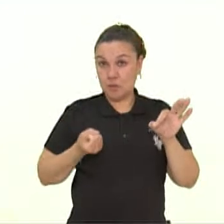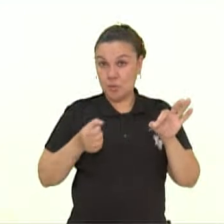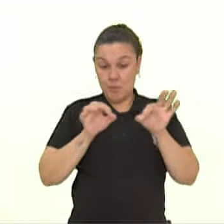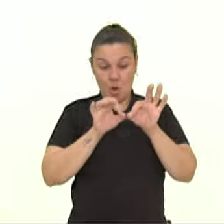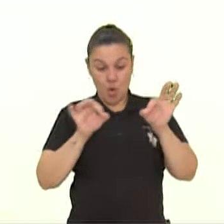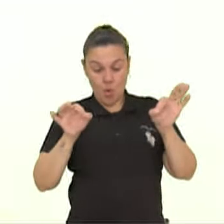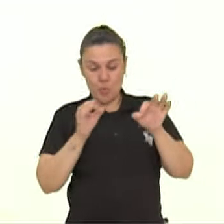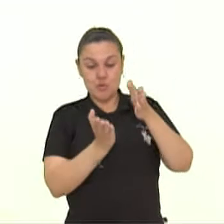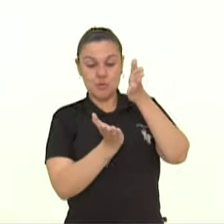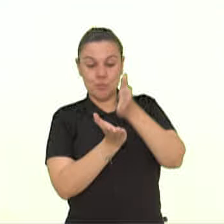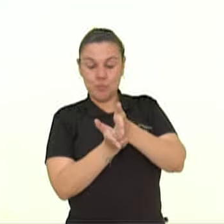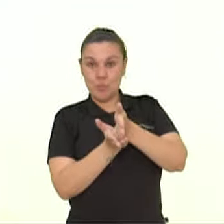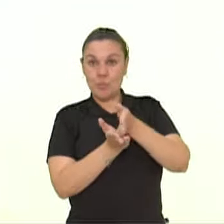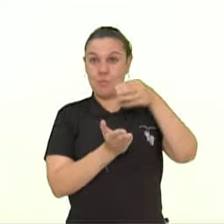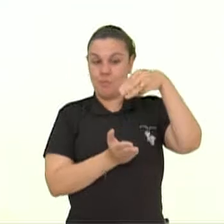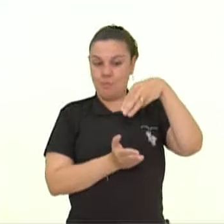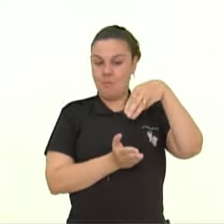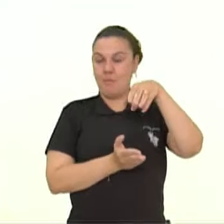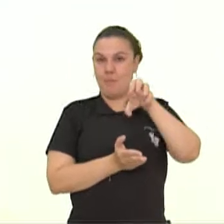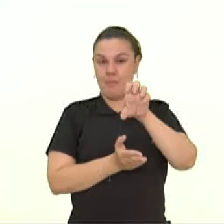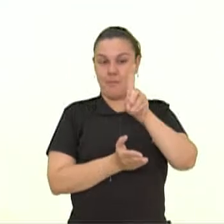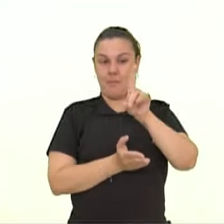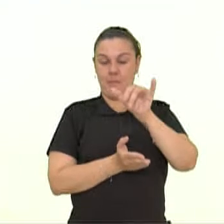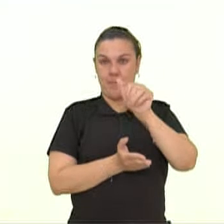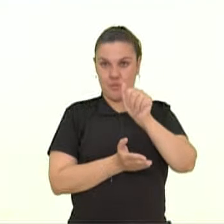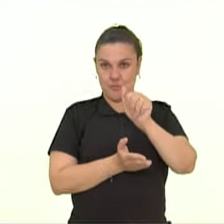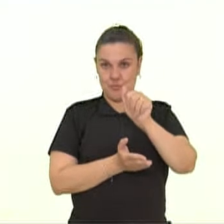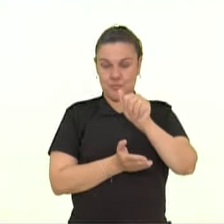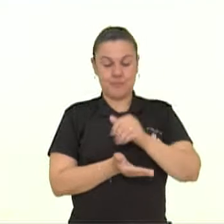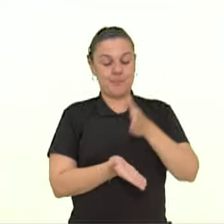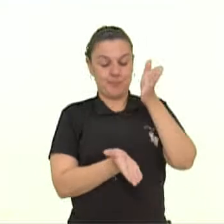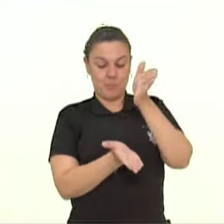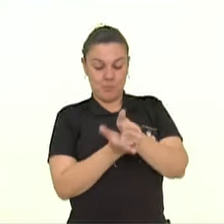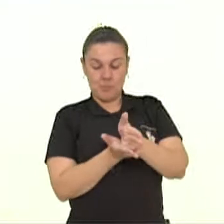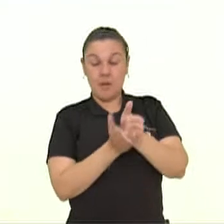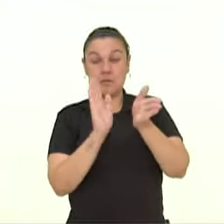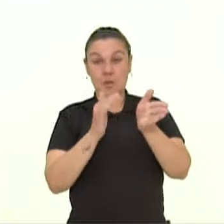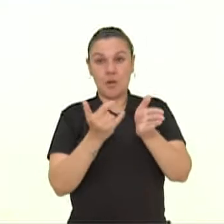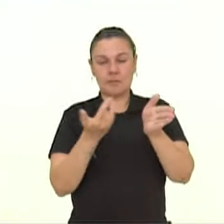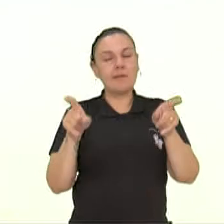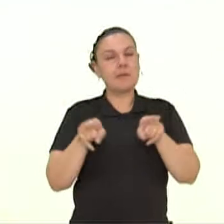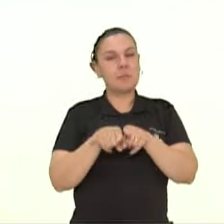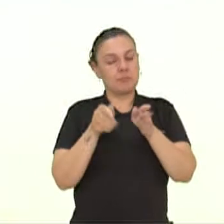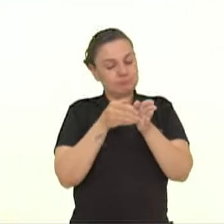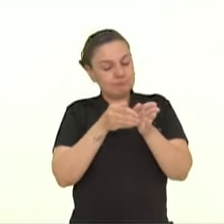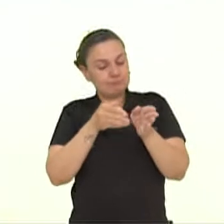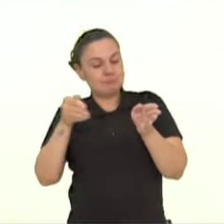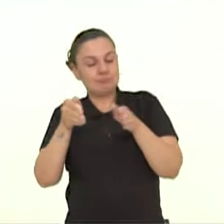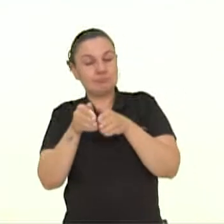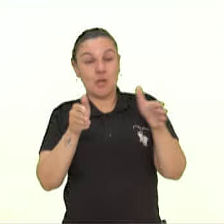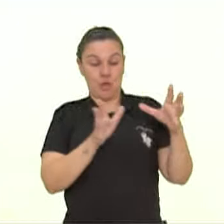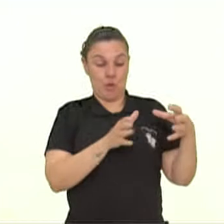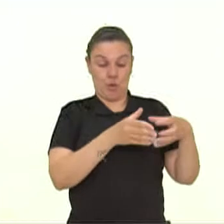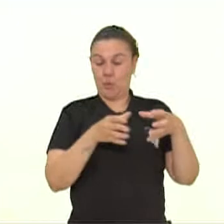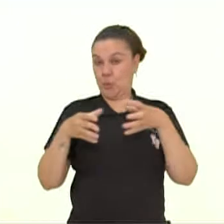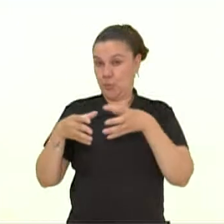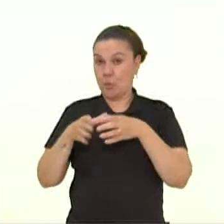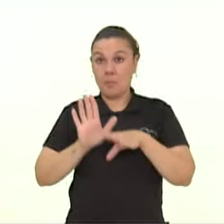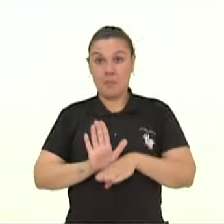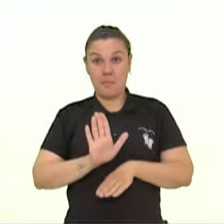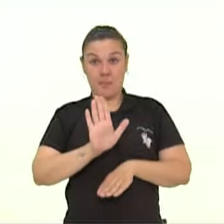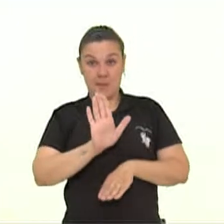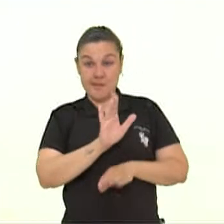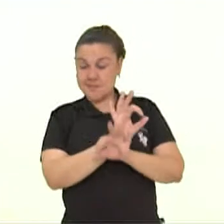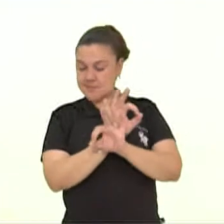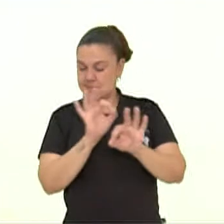do central, do médio. Ela é suficiente para diferenciar a dispersão entre grupos. Porém,